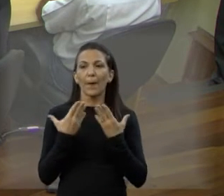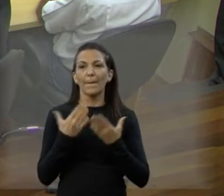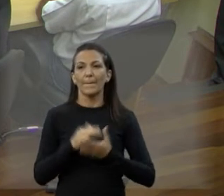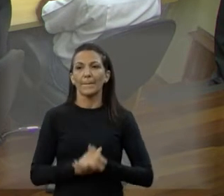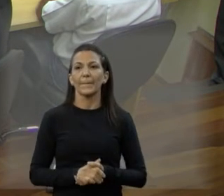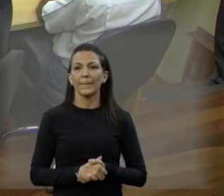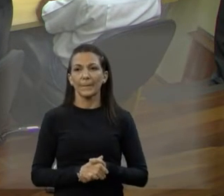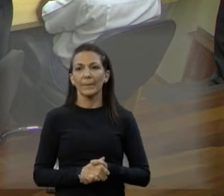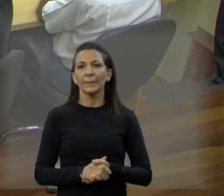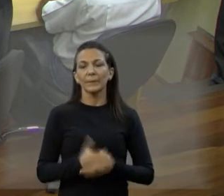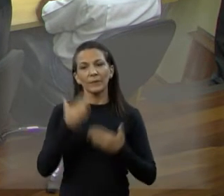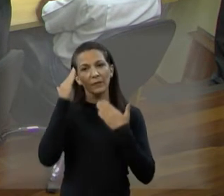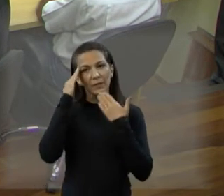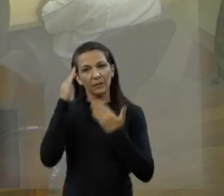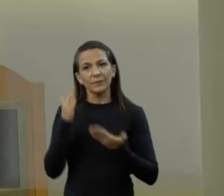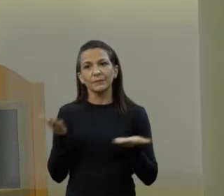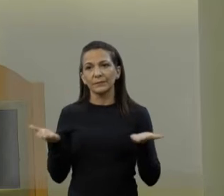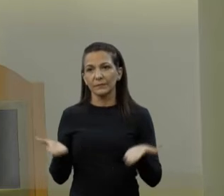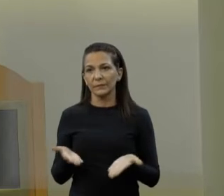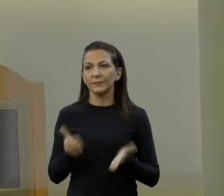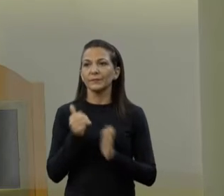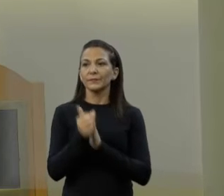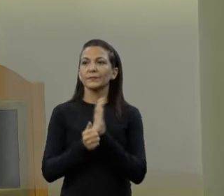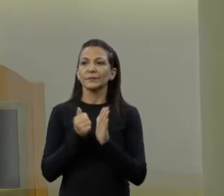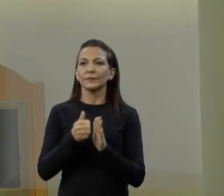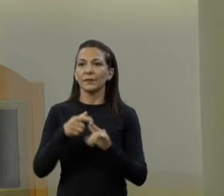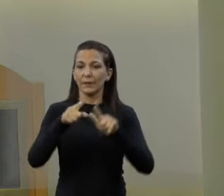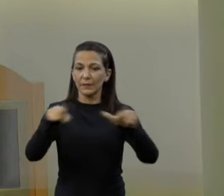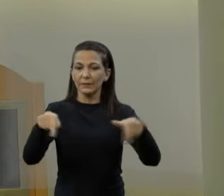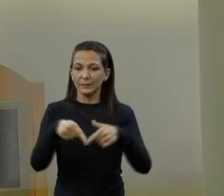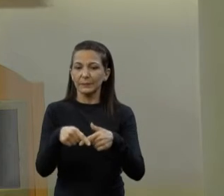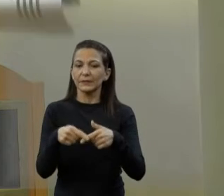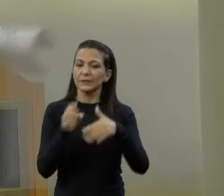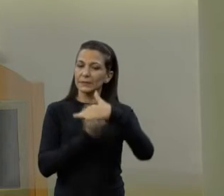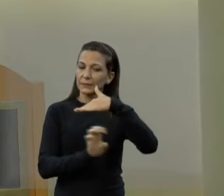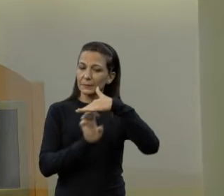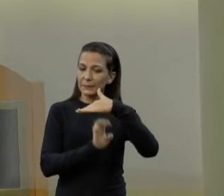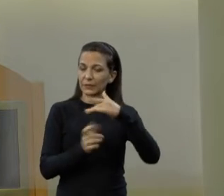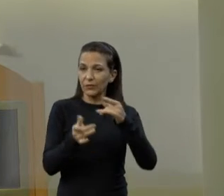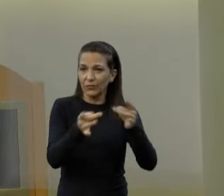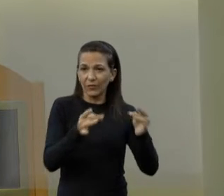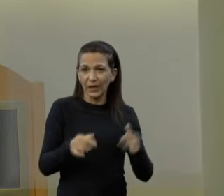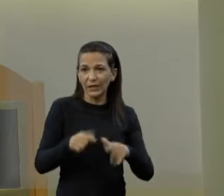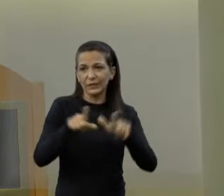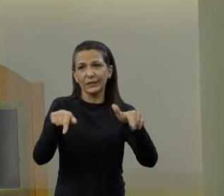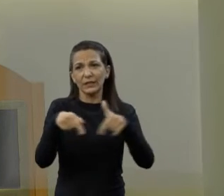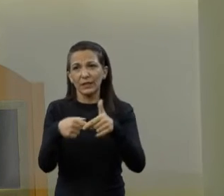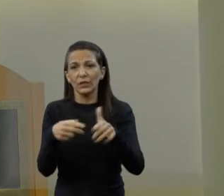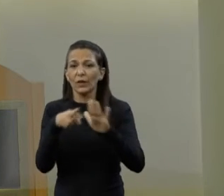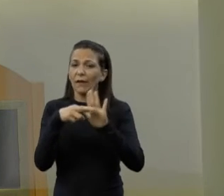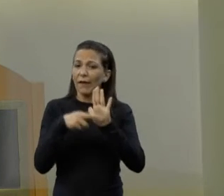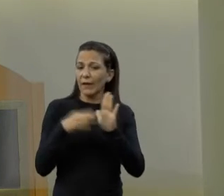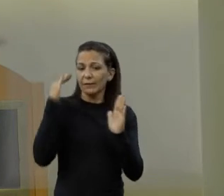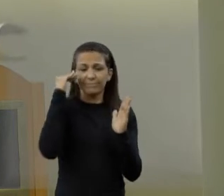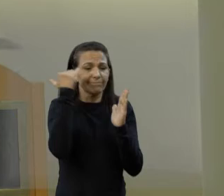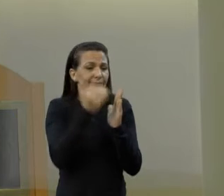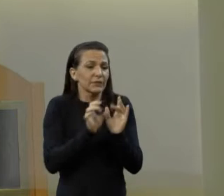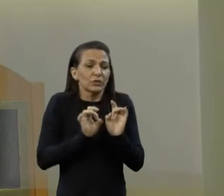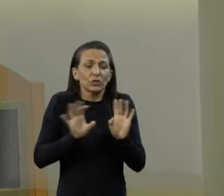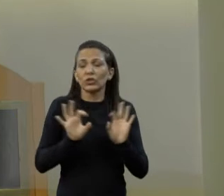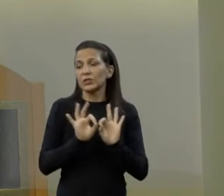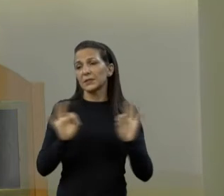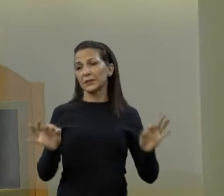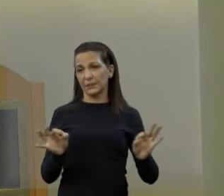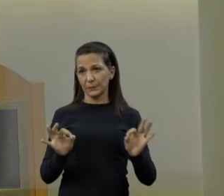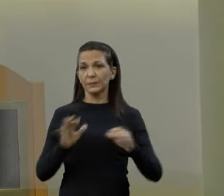Agradeço a todos os pais é só vim para Araraquara o grande roteadores aí e fazer como a norma Exige uma